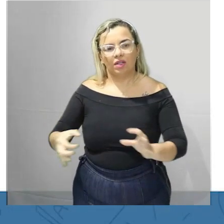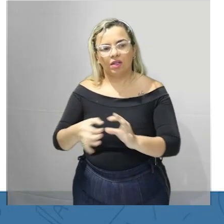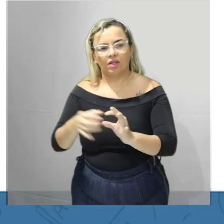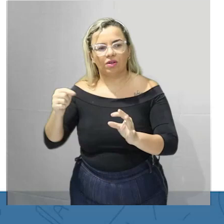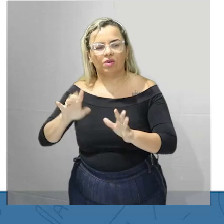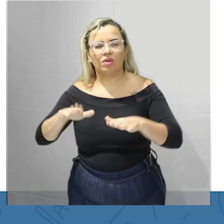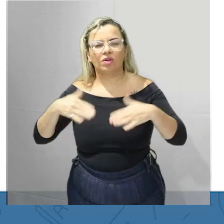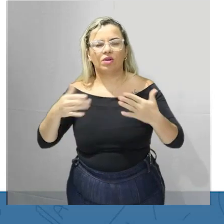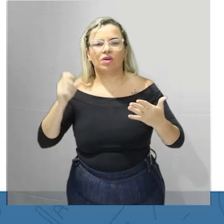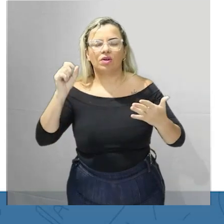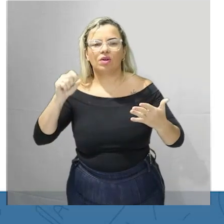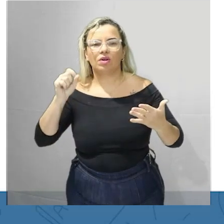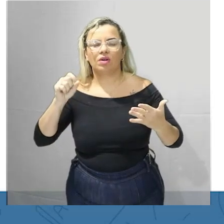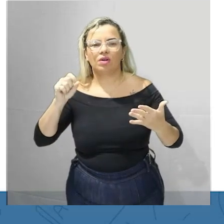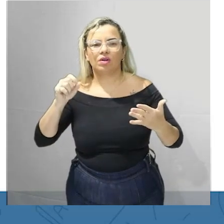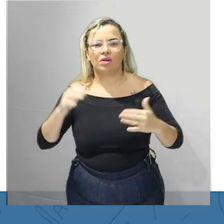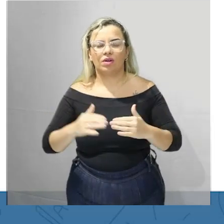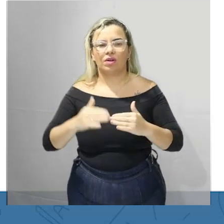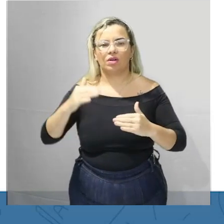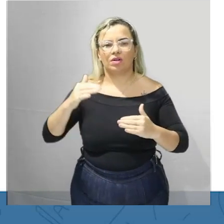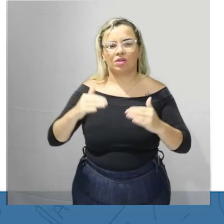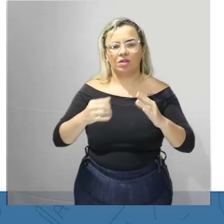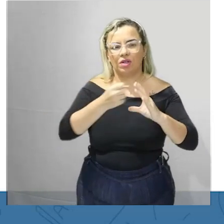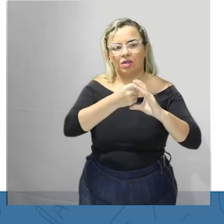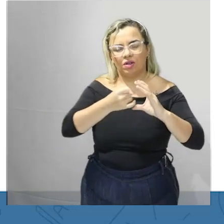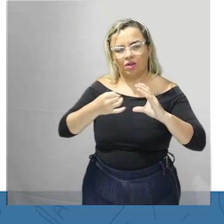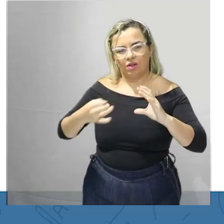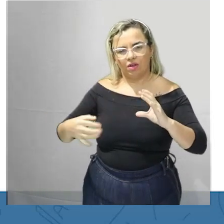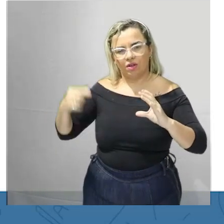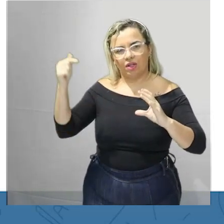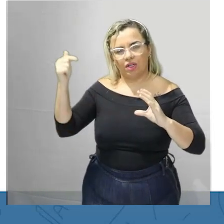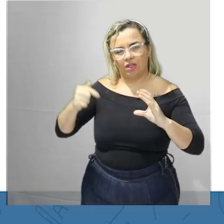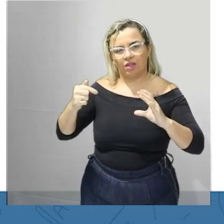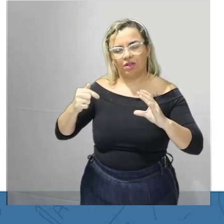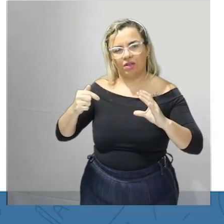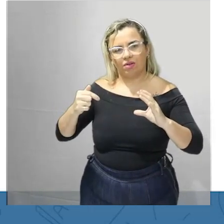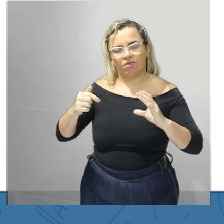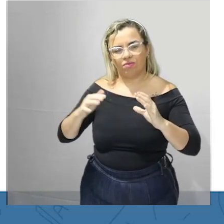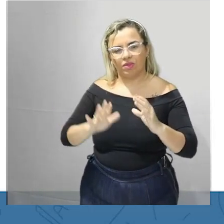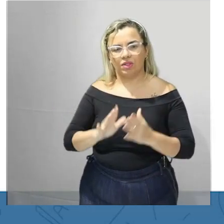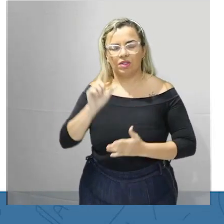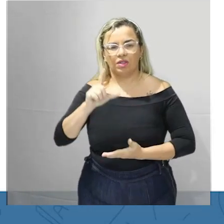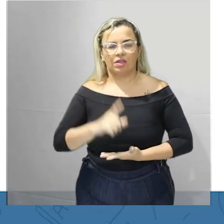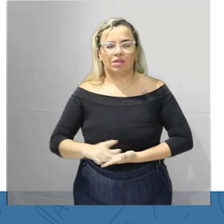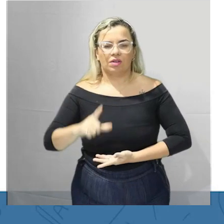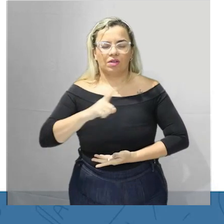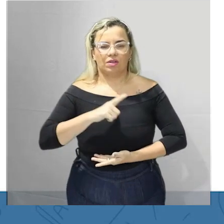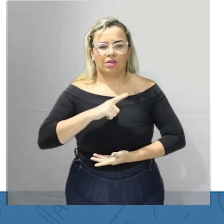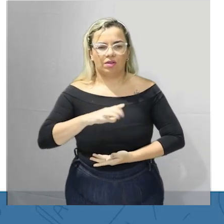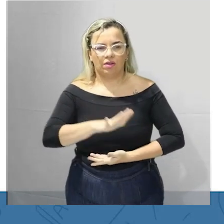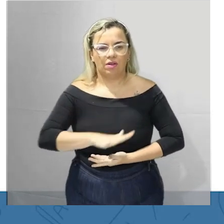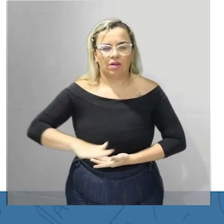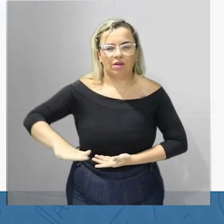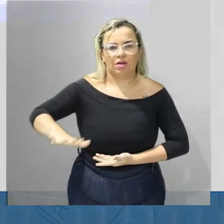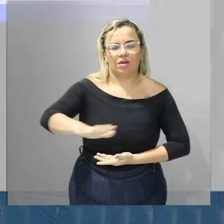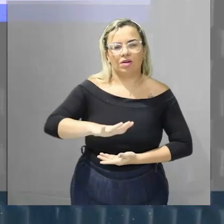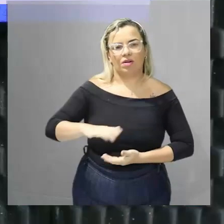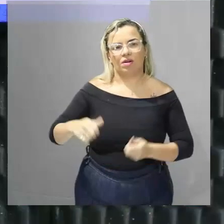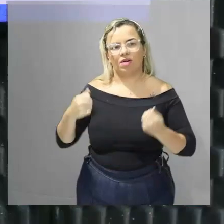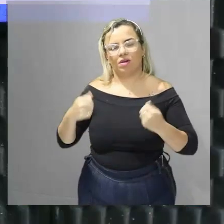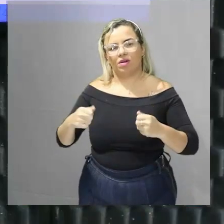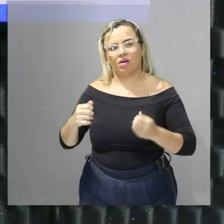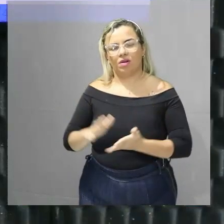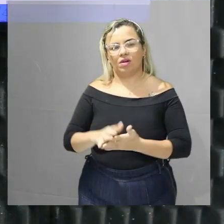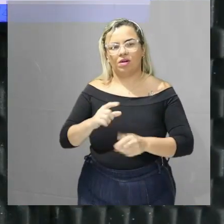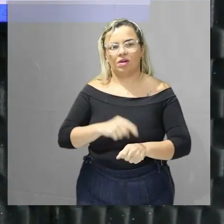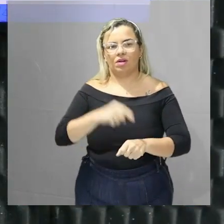complexidade, Marcos? Uma maior, por exemplo, maior quantidade de características e, principalmente, né, acaba se tornando um espaço, de certa forma, que você precisa de mais tempo